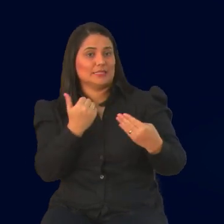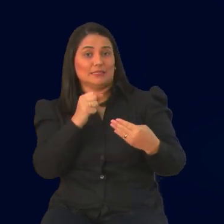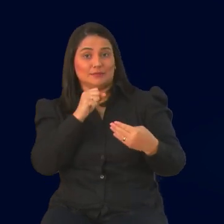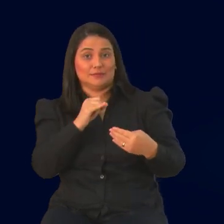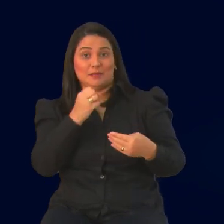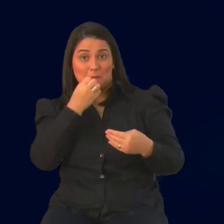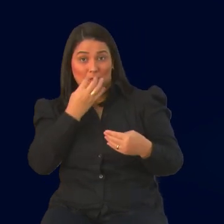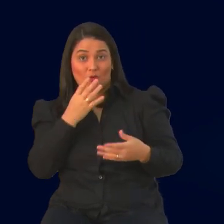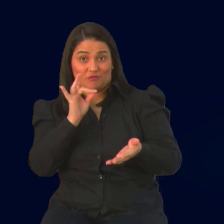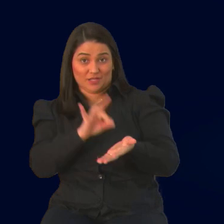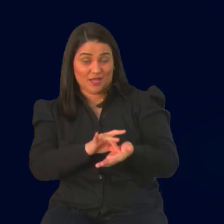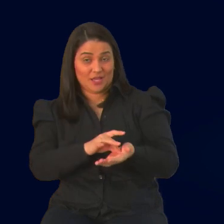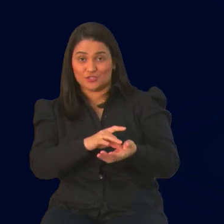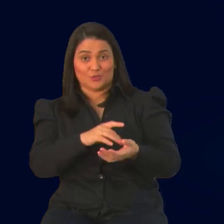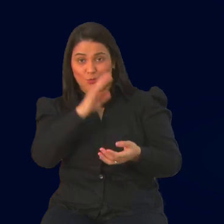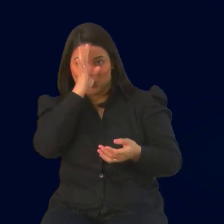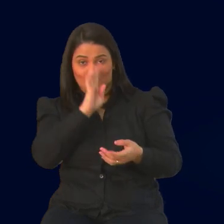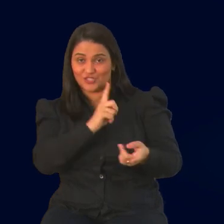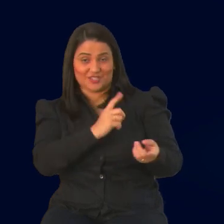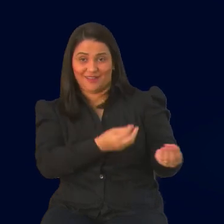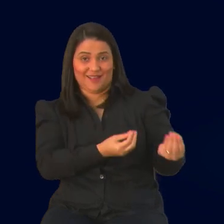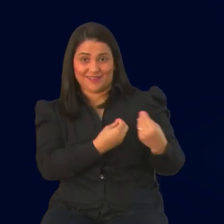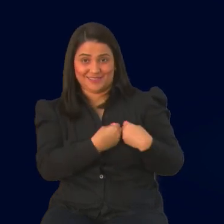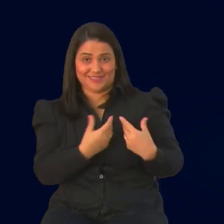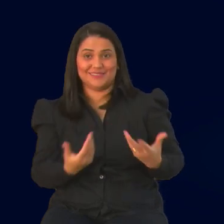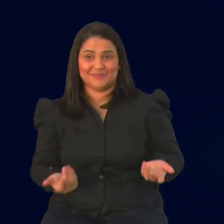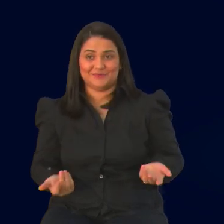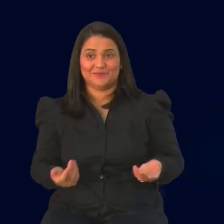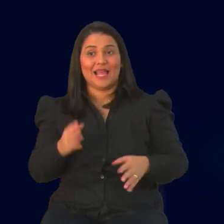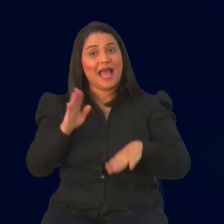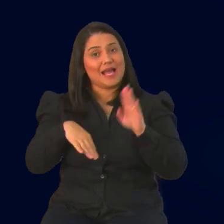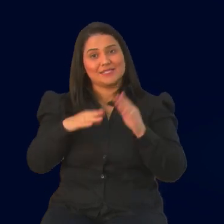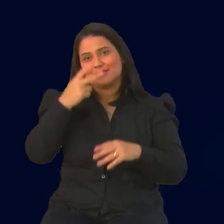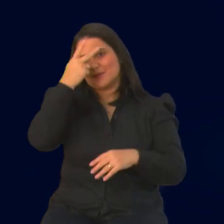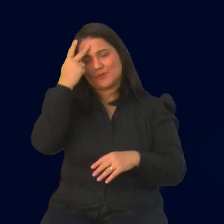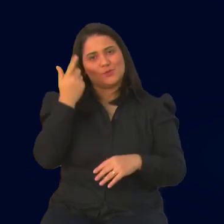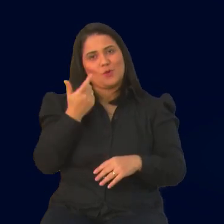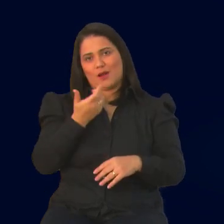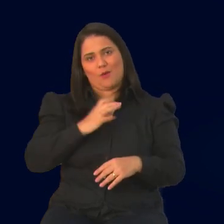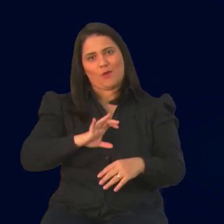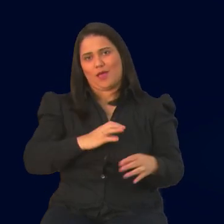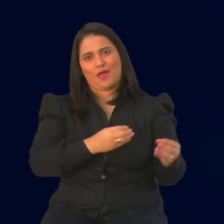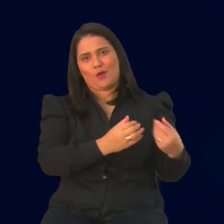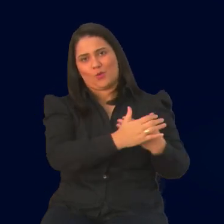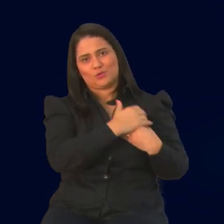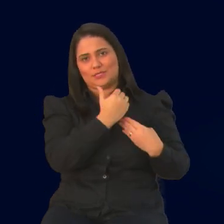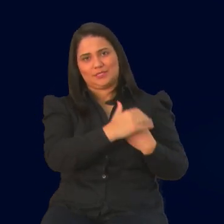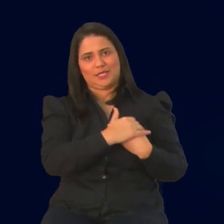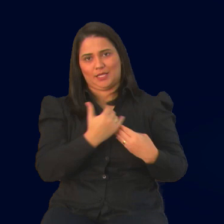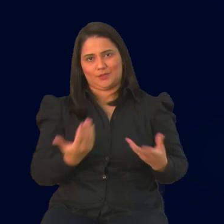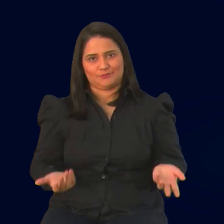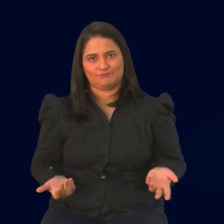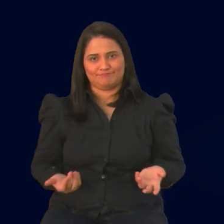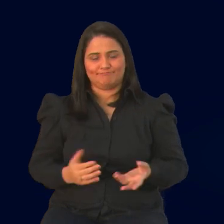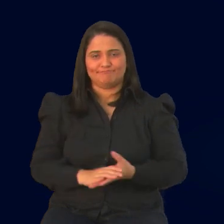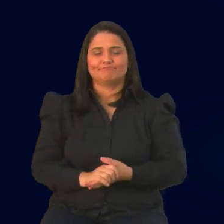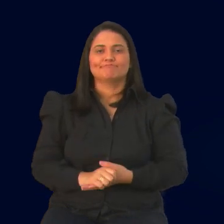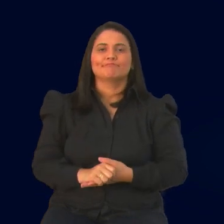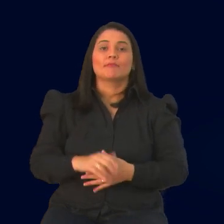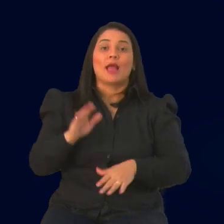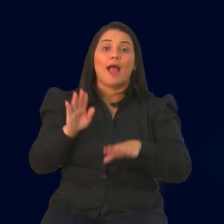assim? A pessoa, às vezes, ela não quer um conselho. Ou então a gente conta a nossa história. A pessoa